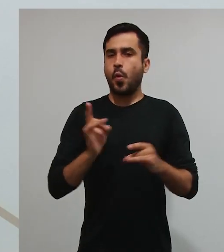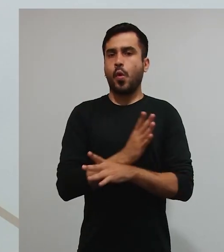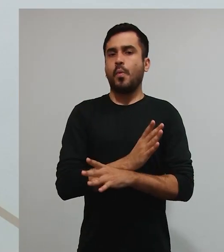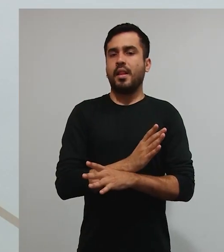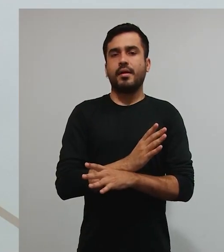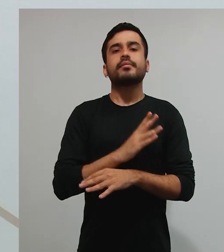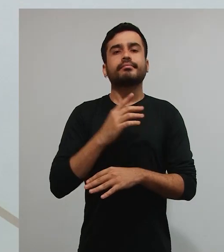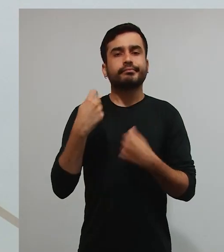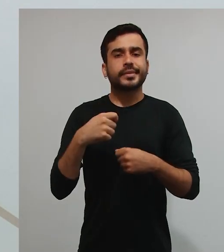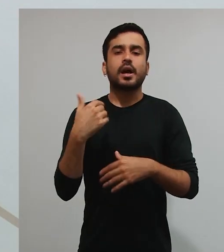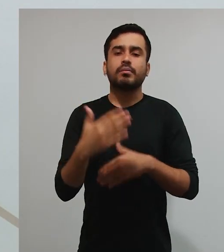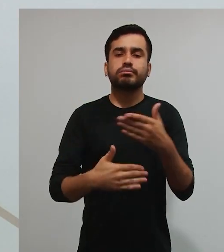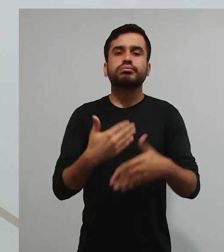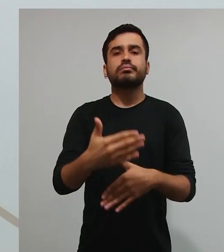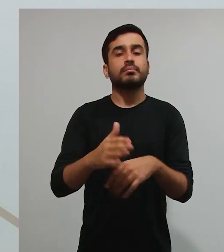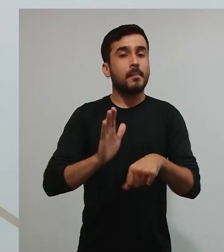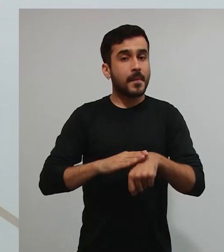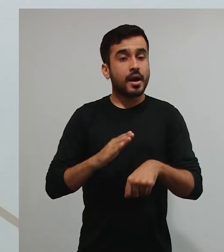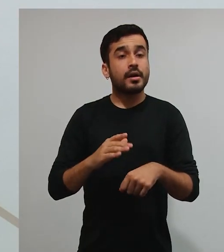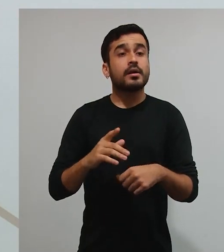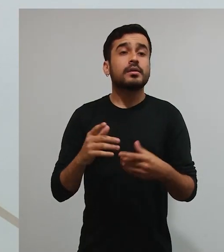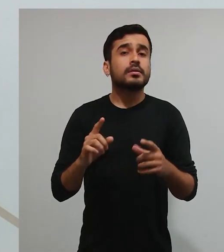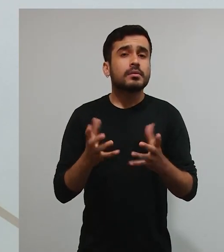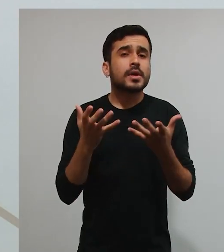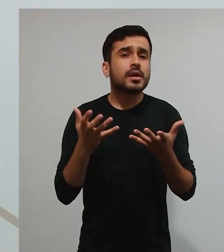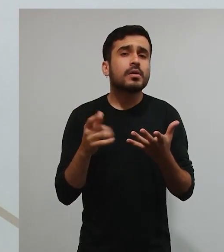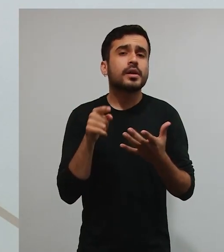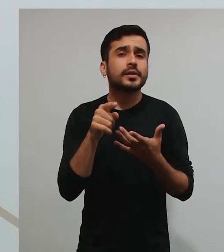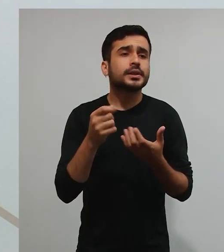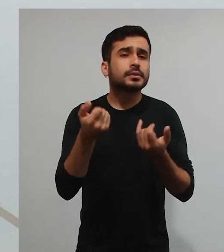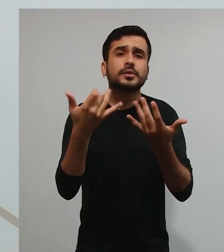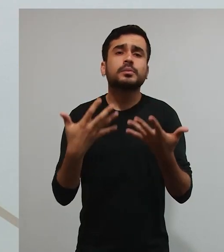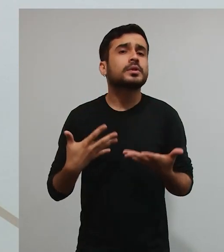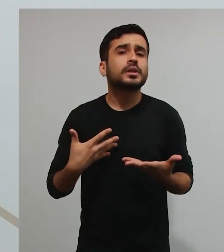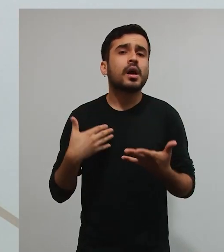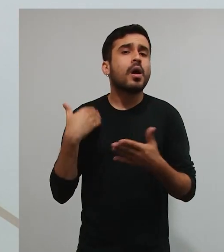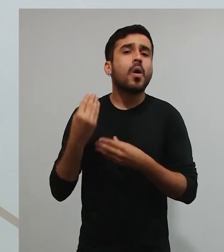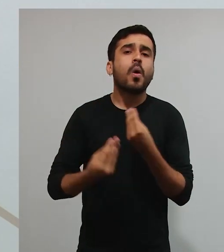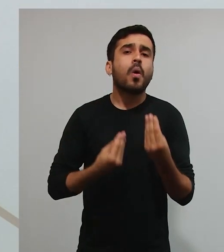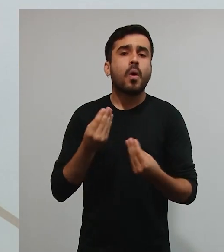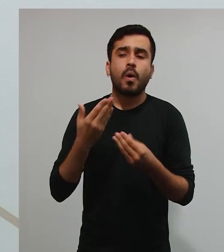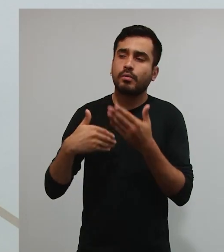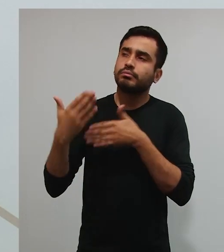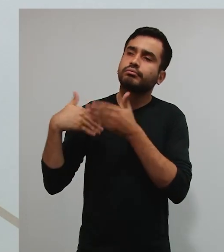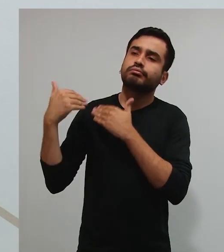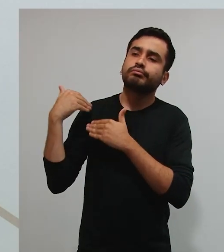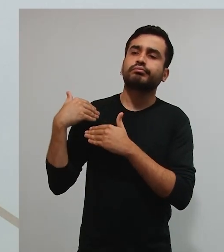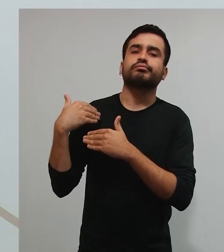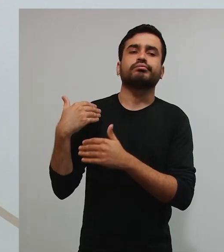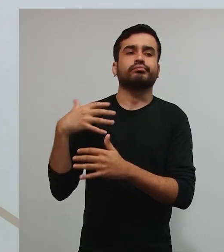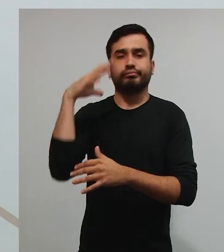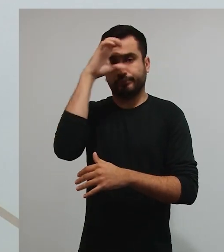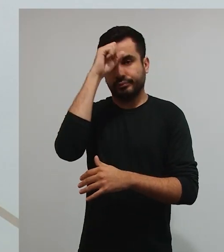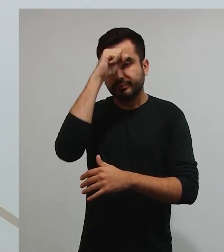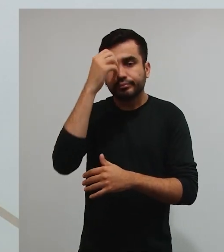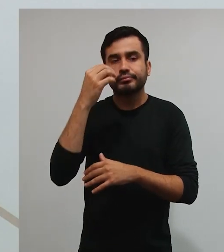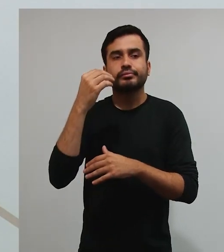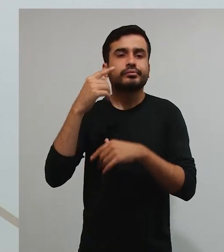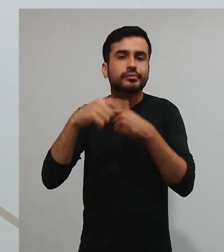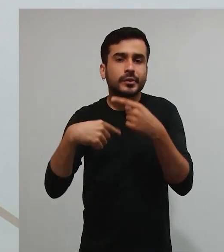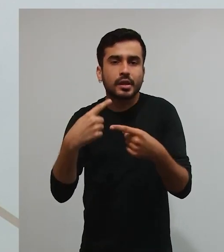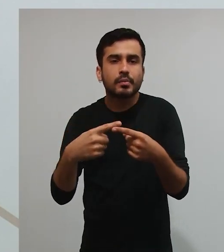Lembrando que, como você falou, uma das maiores experiências é continuar se formando. O Paulo Freire também fala isso,